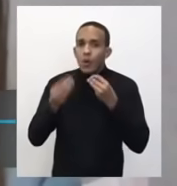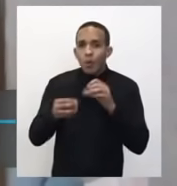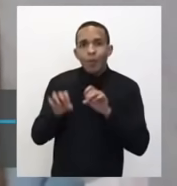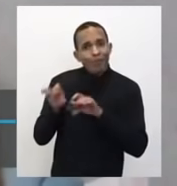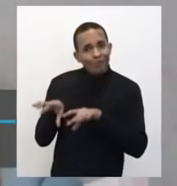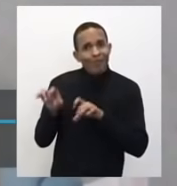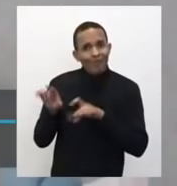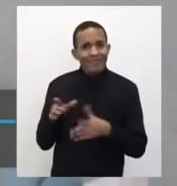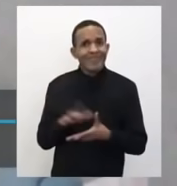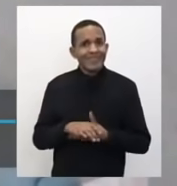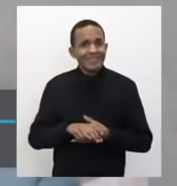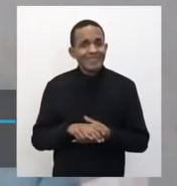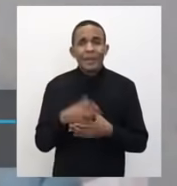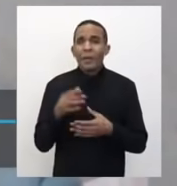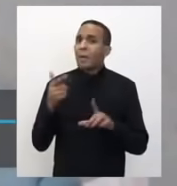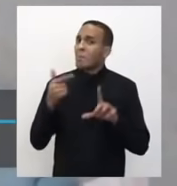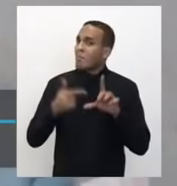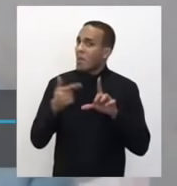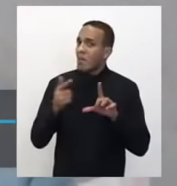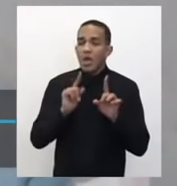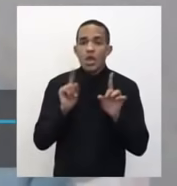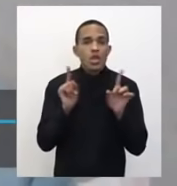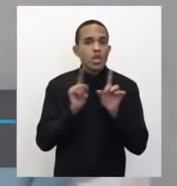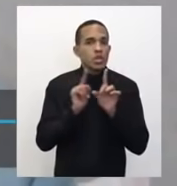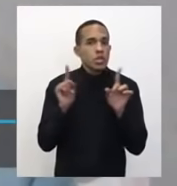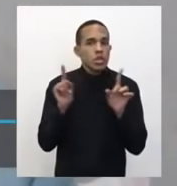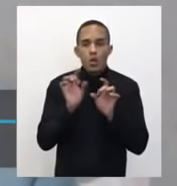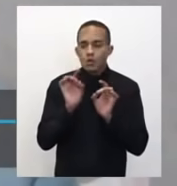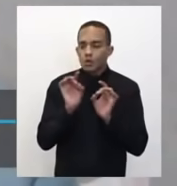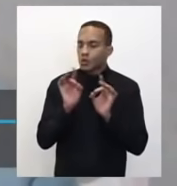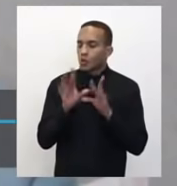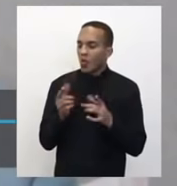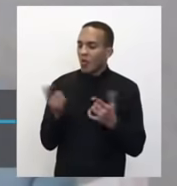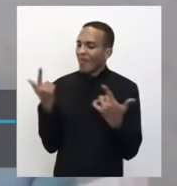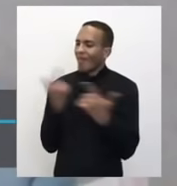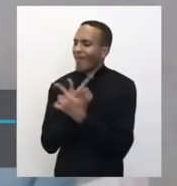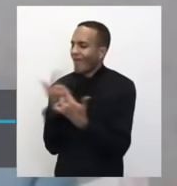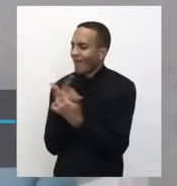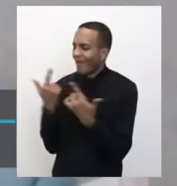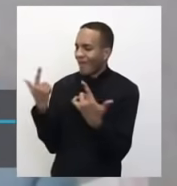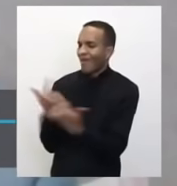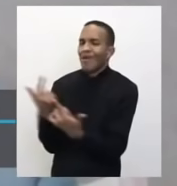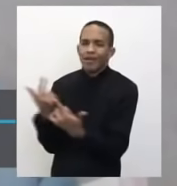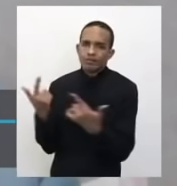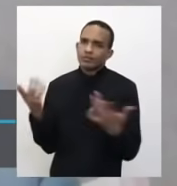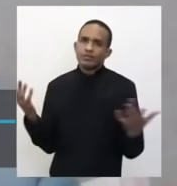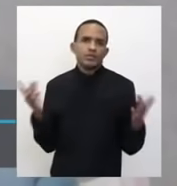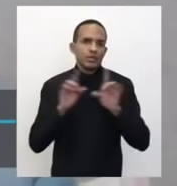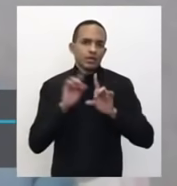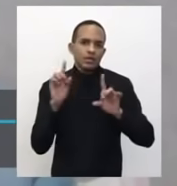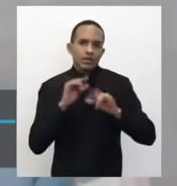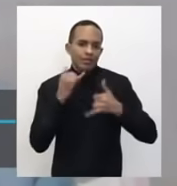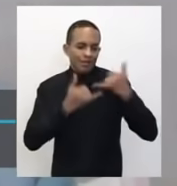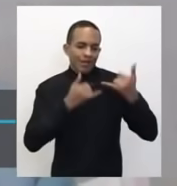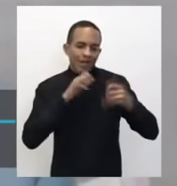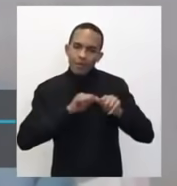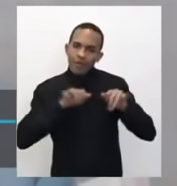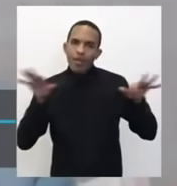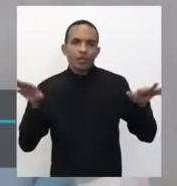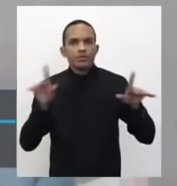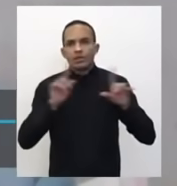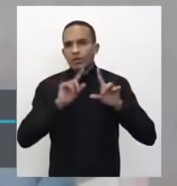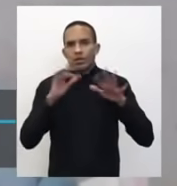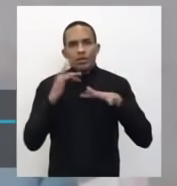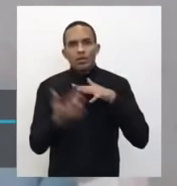educacionais. Então, meme não é apenas para tirar sarro, para que vocês viralizem coisas pelas